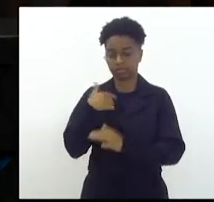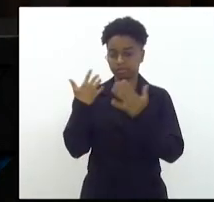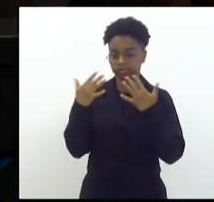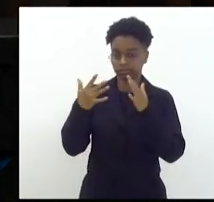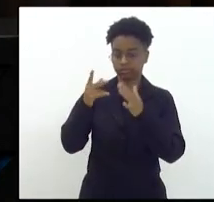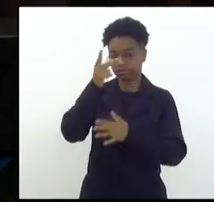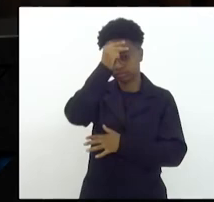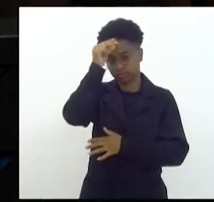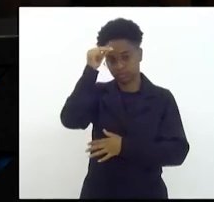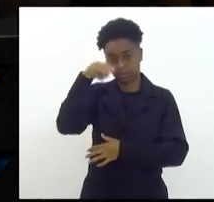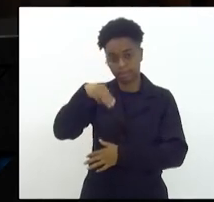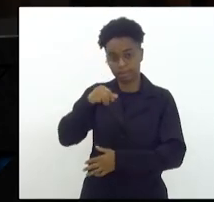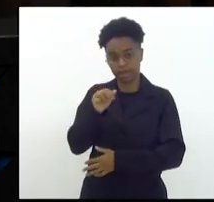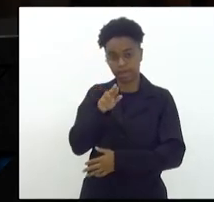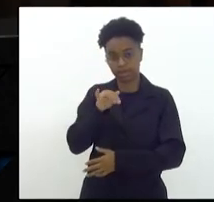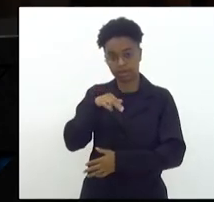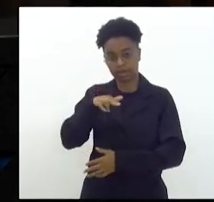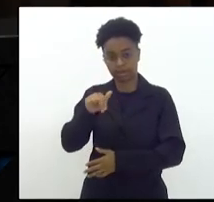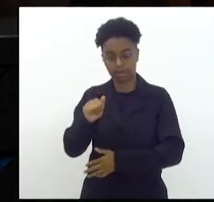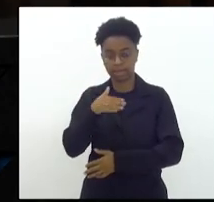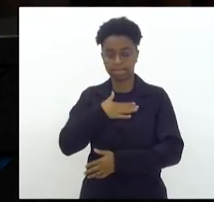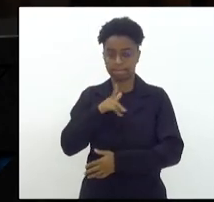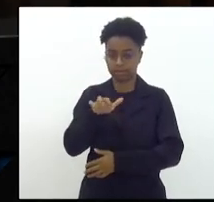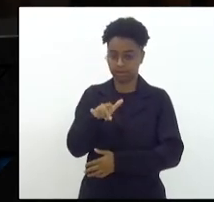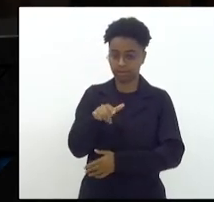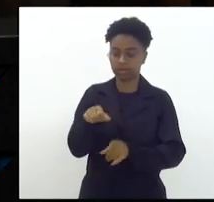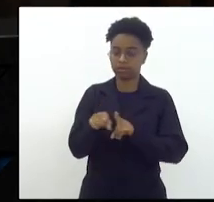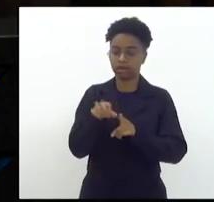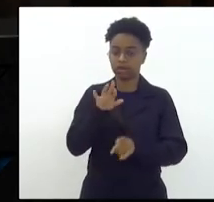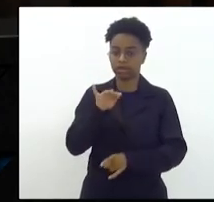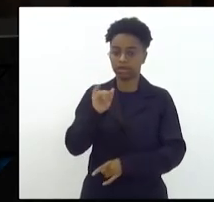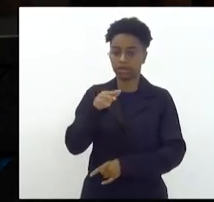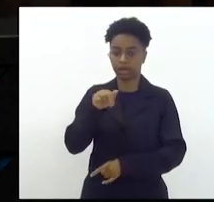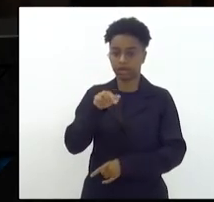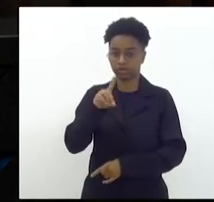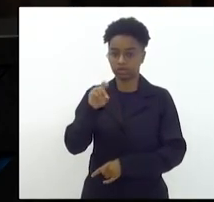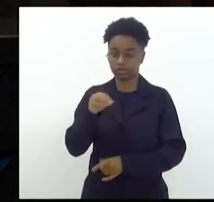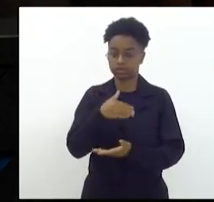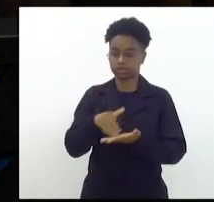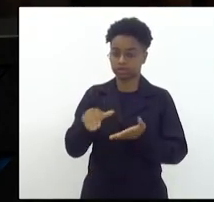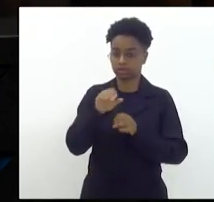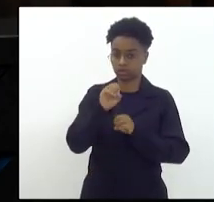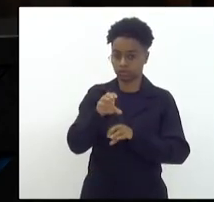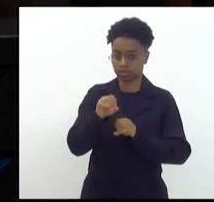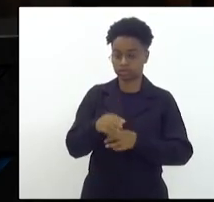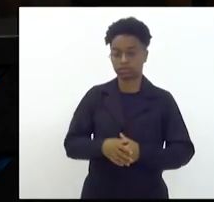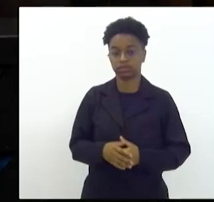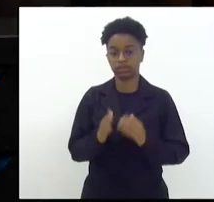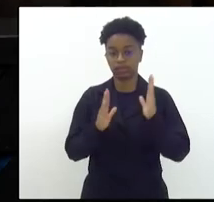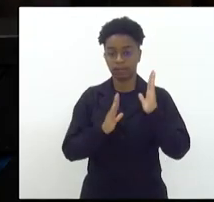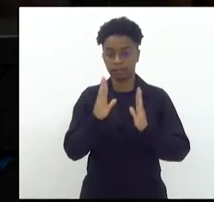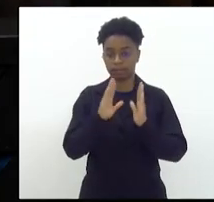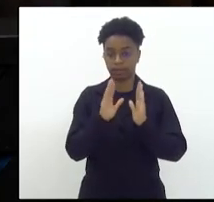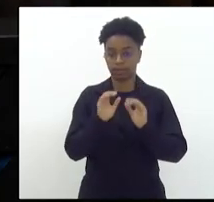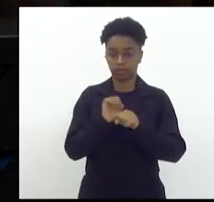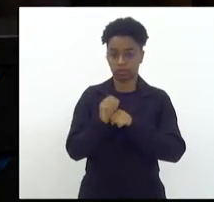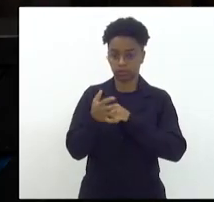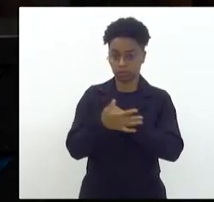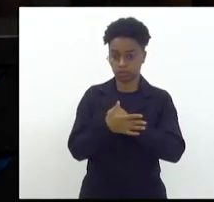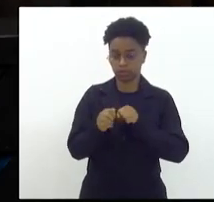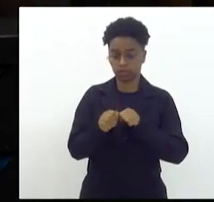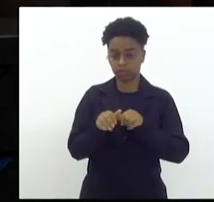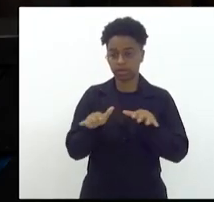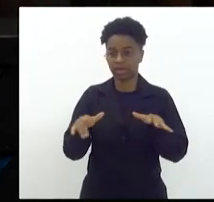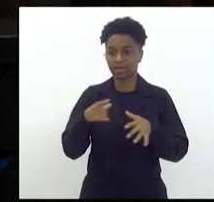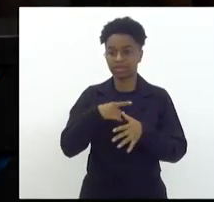prefeita Marina minha irmã o Ricardo secretário de educação durante a pandemia o Deputado Luiz Paulo tivemos